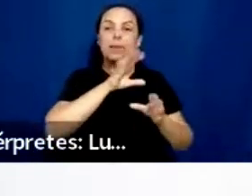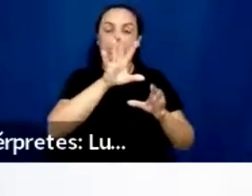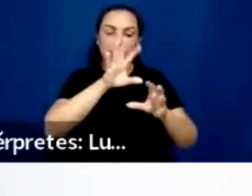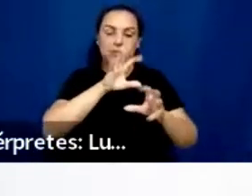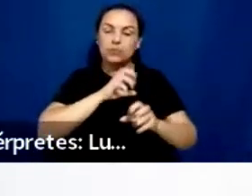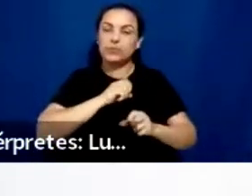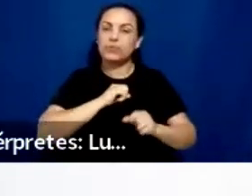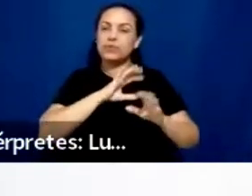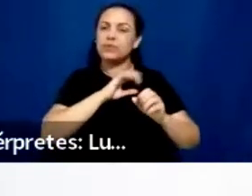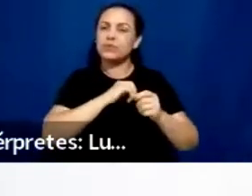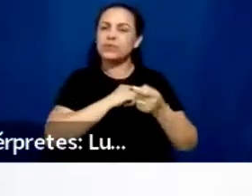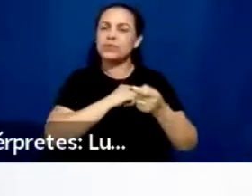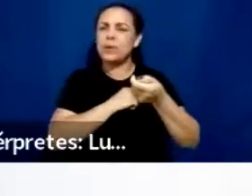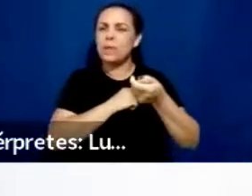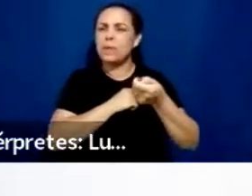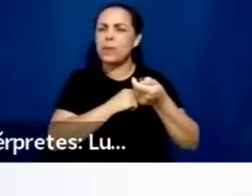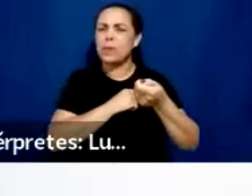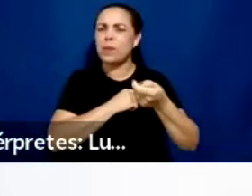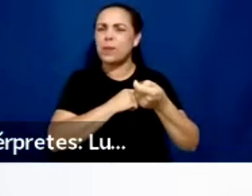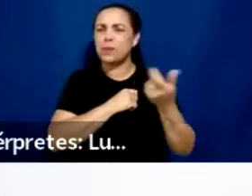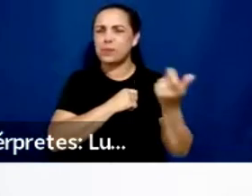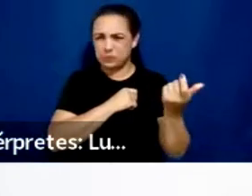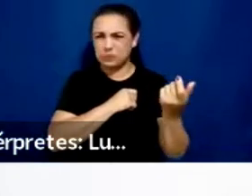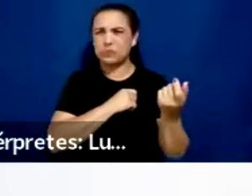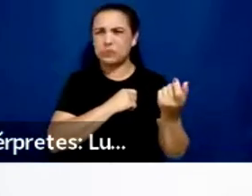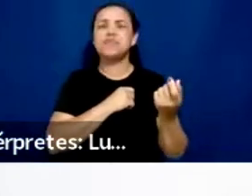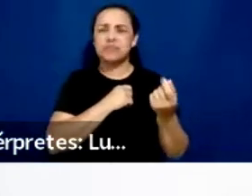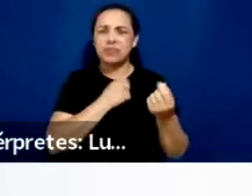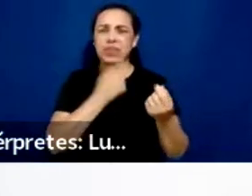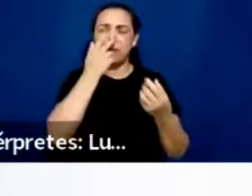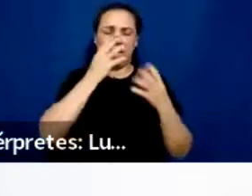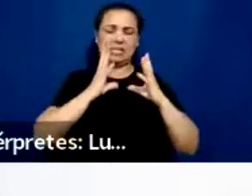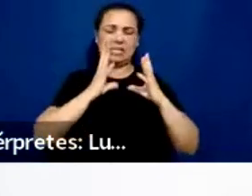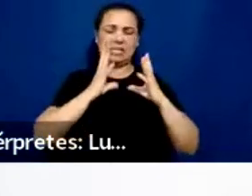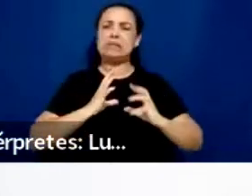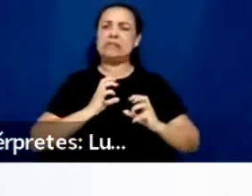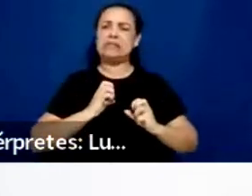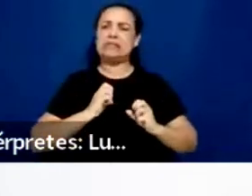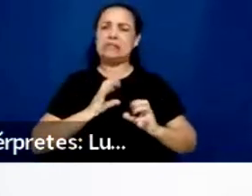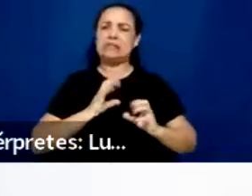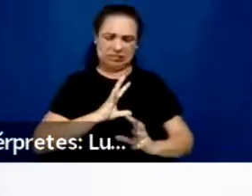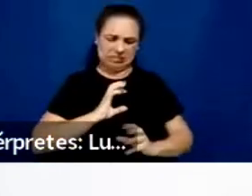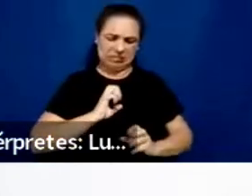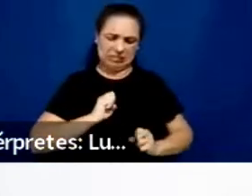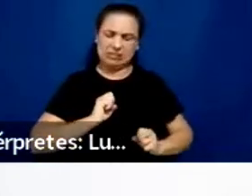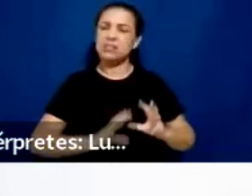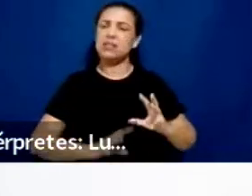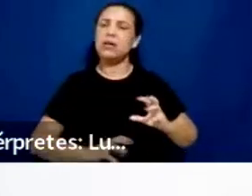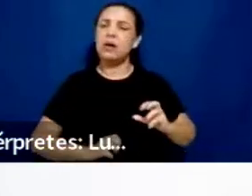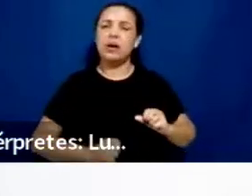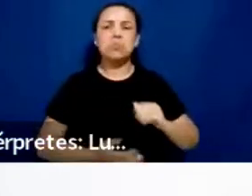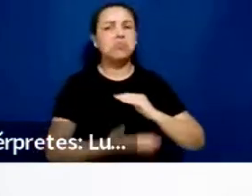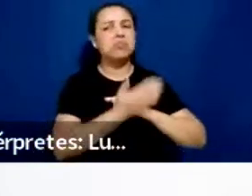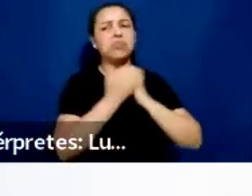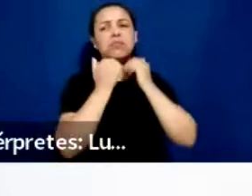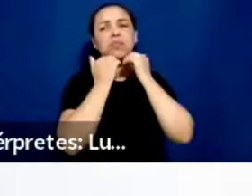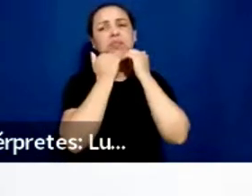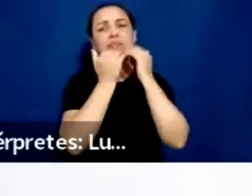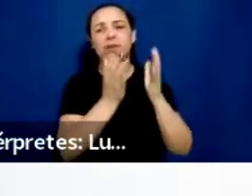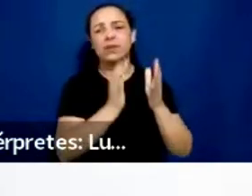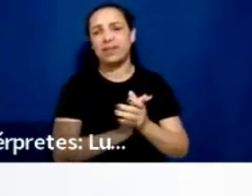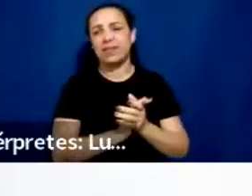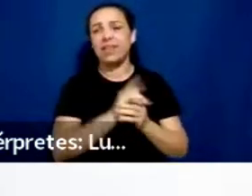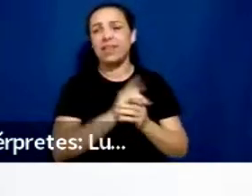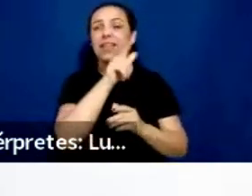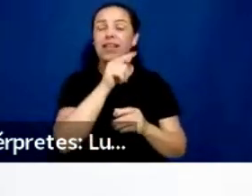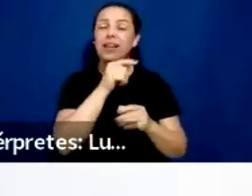como é que aparece na imagem para vocês. Essa é uma água pesada, que ela está cheia de clusters, porque ela saiu lá da natureza. Então, a gente